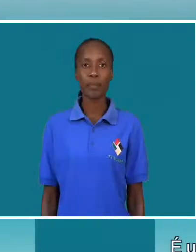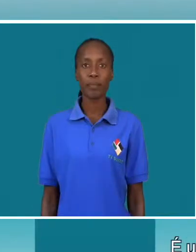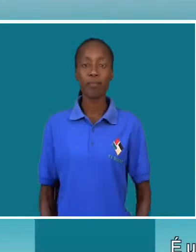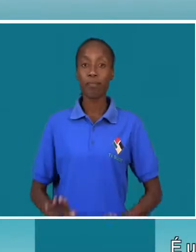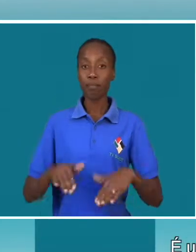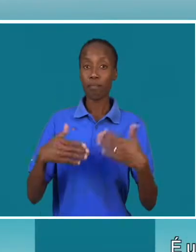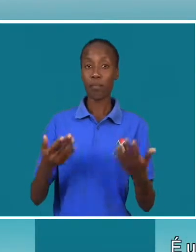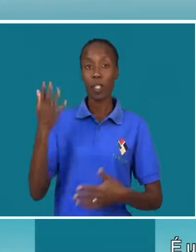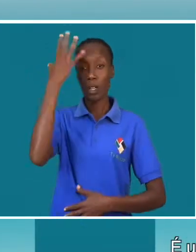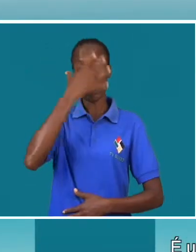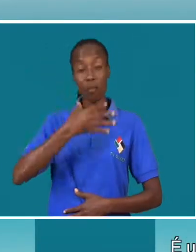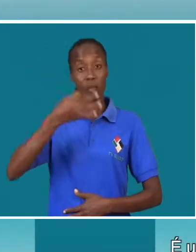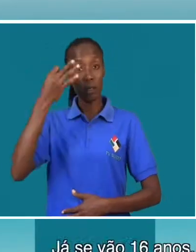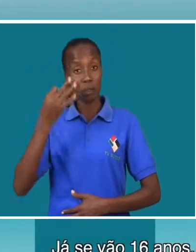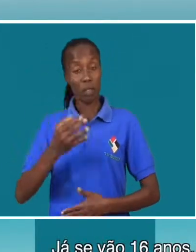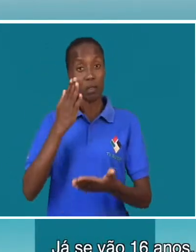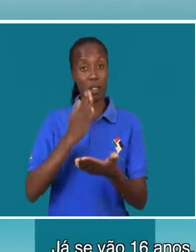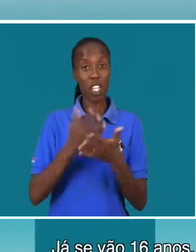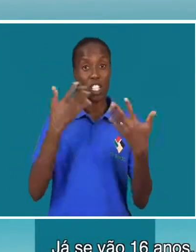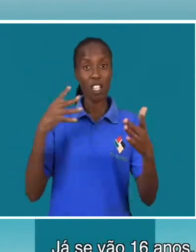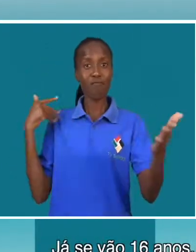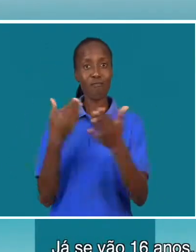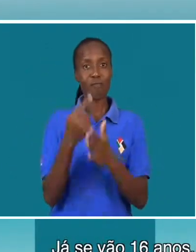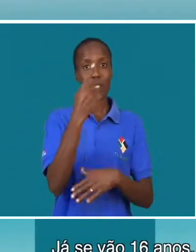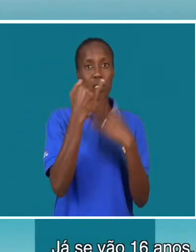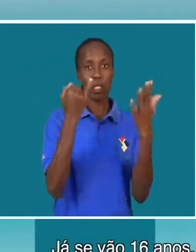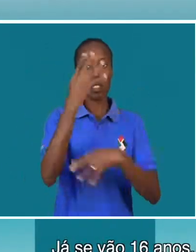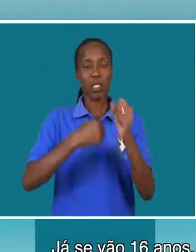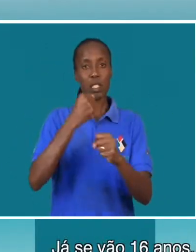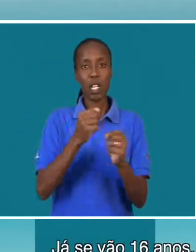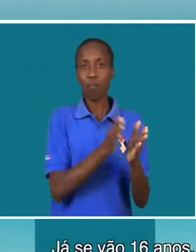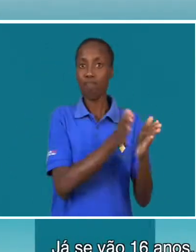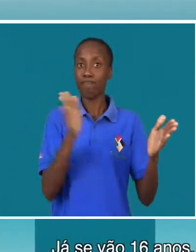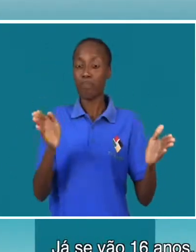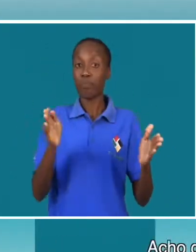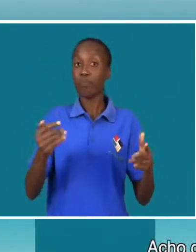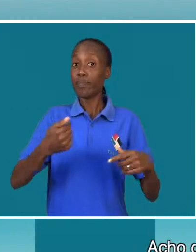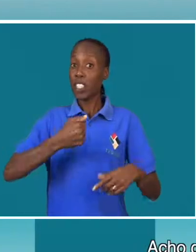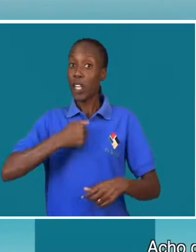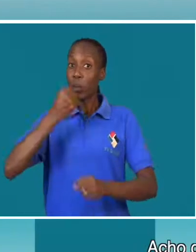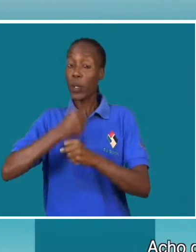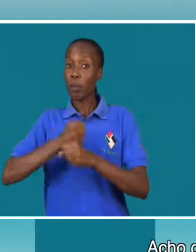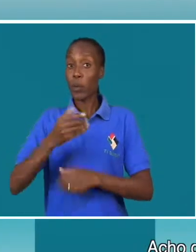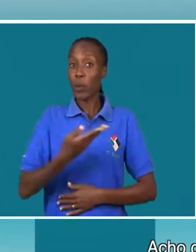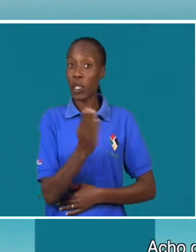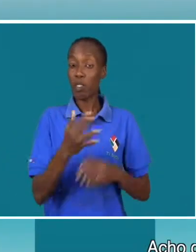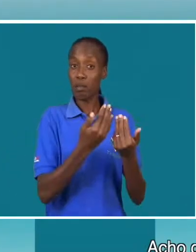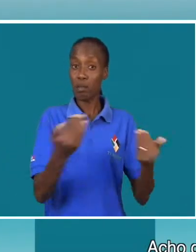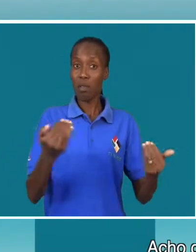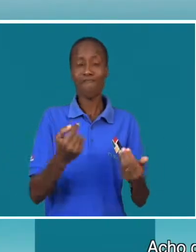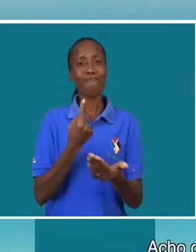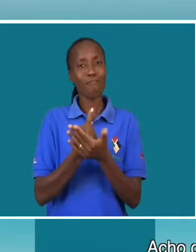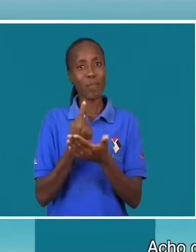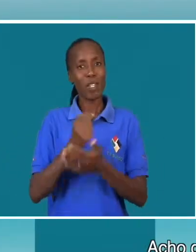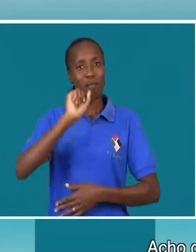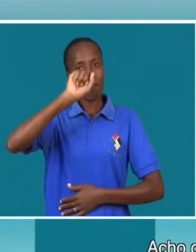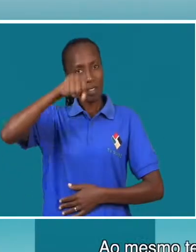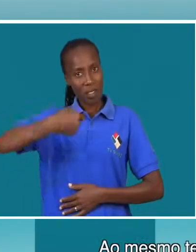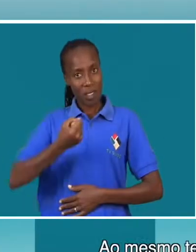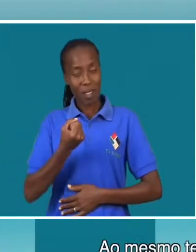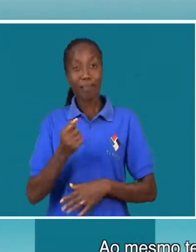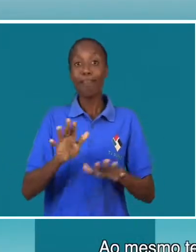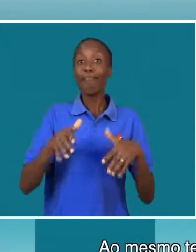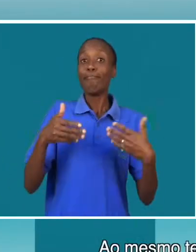É uma coisa maravilhosa. Na verdade, já vão 16 anos quase que eu trabalho com crianças. Acho que uma coisa delicada, mas também é prazerosa,